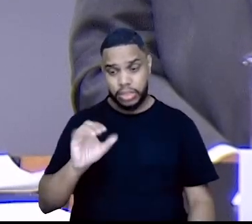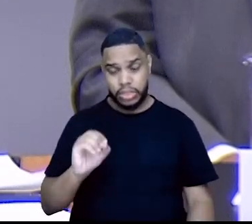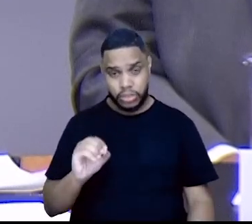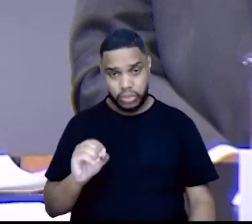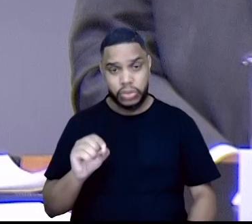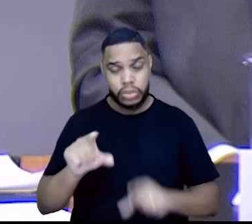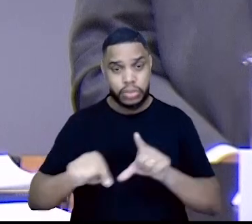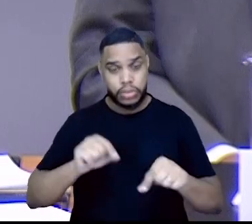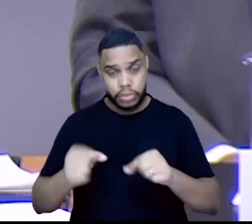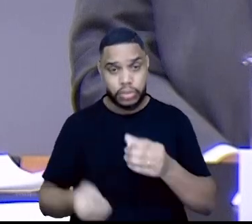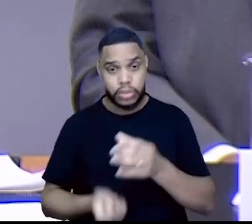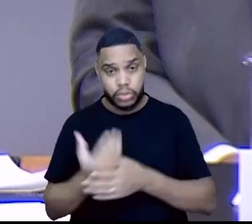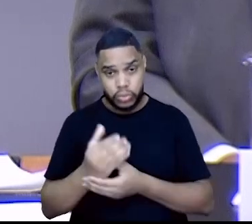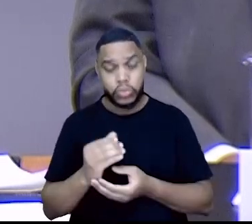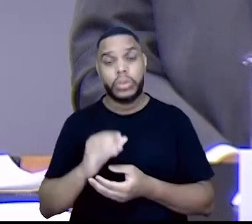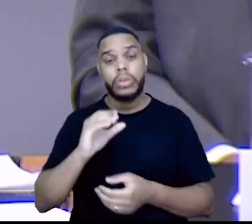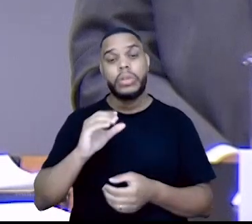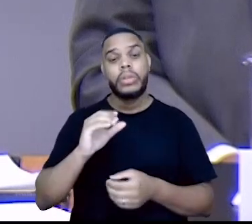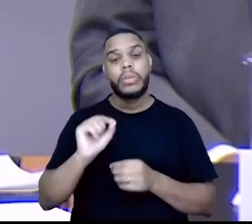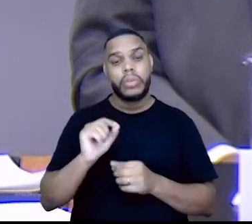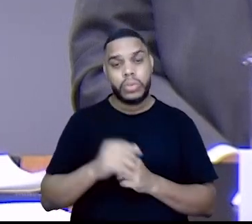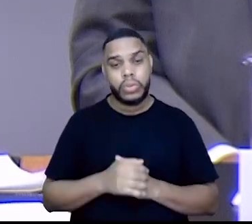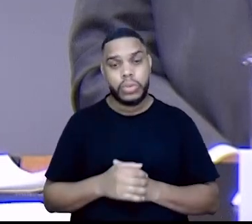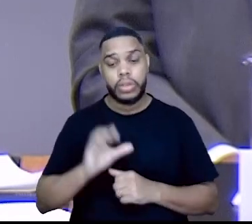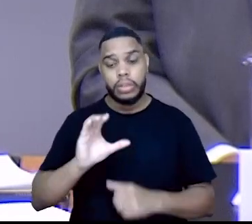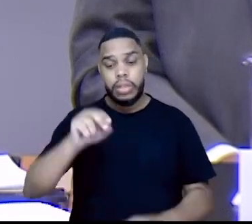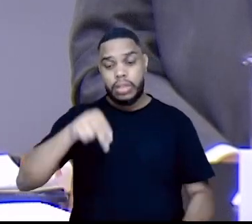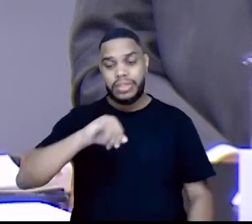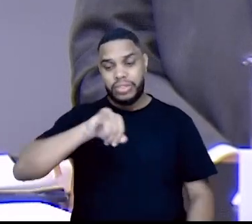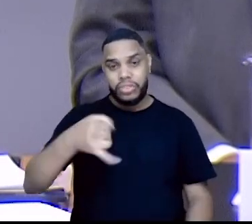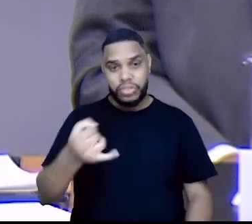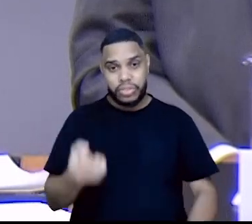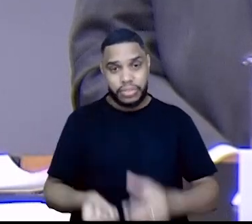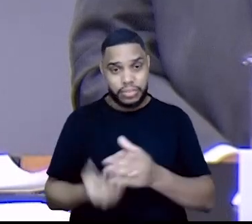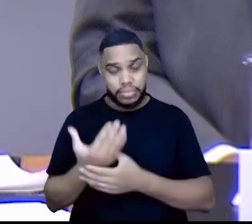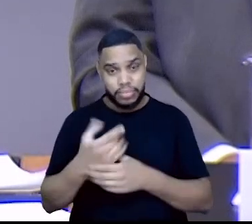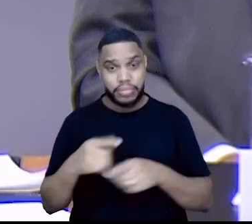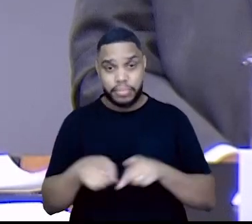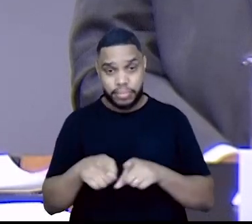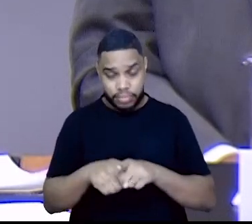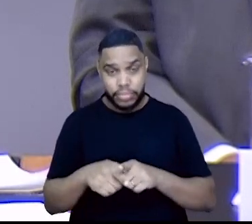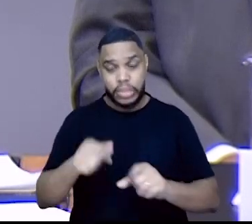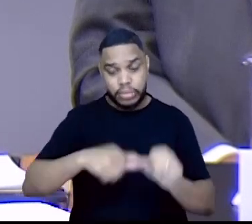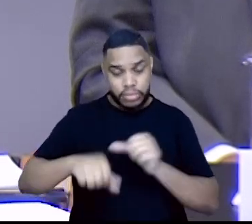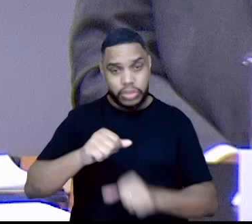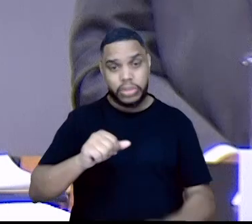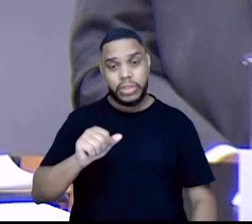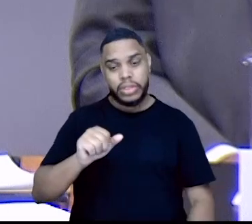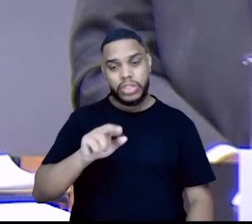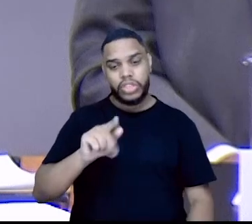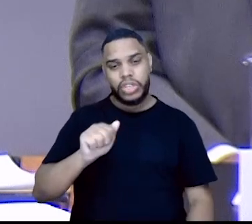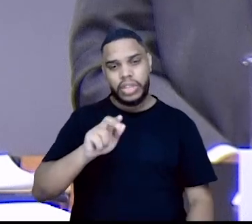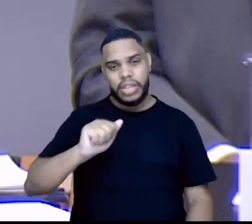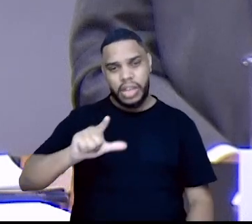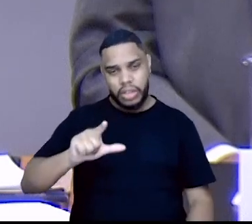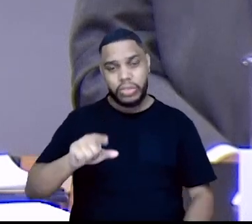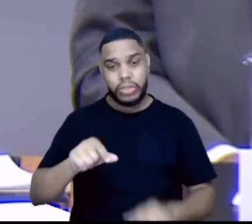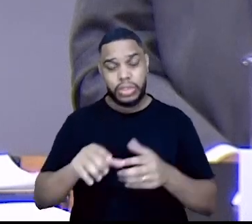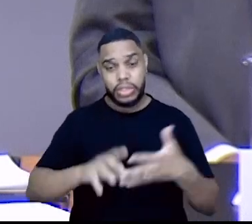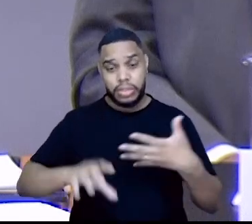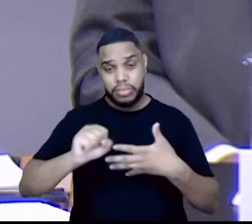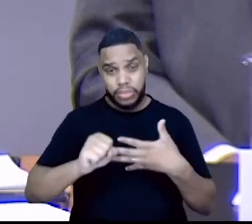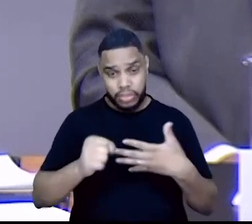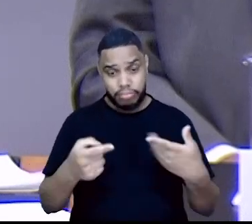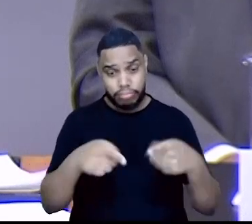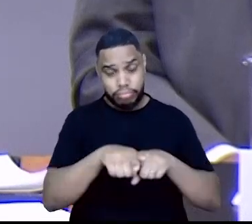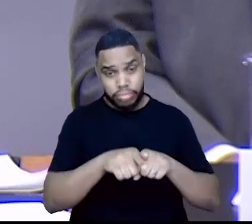selecionamos a criação do Conselho Nacional de Justiça, a introdução da repercussão geral e da súmula vinculante,